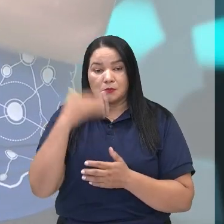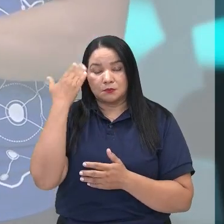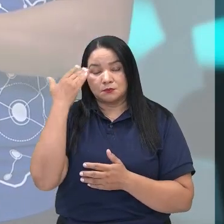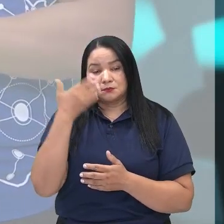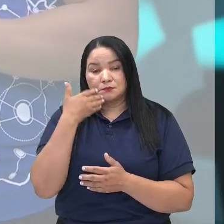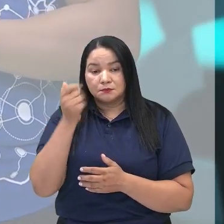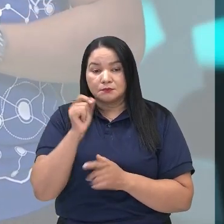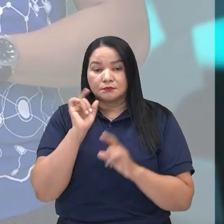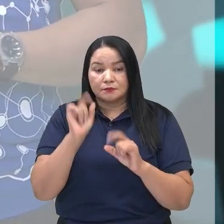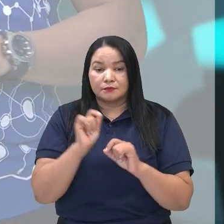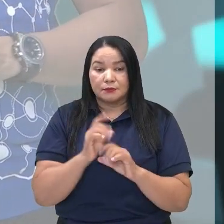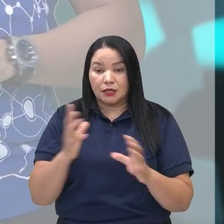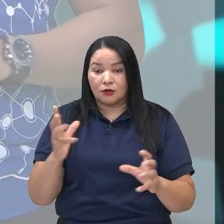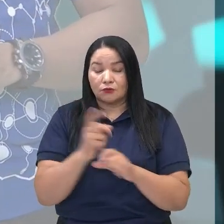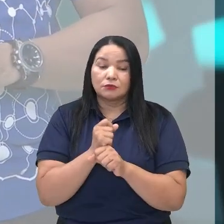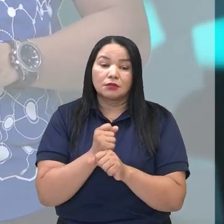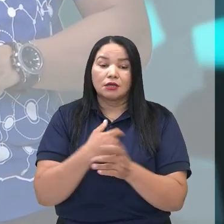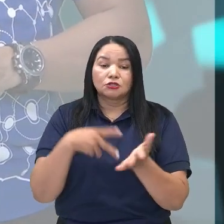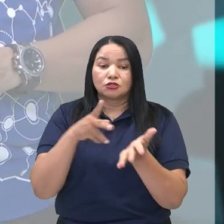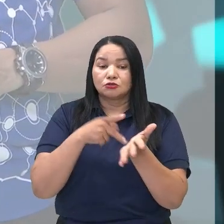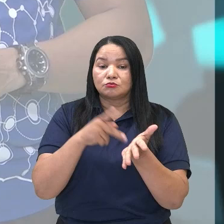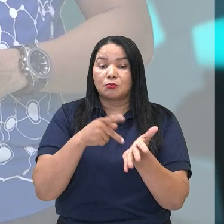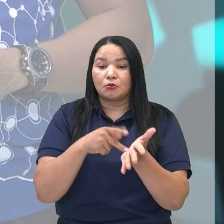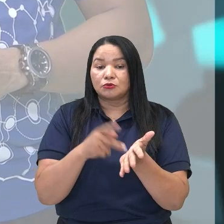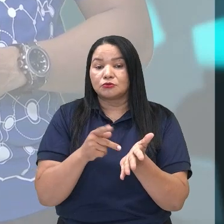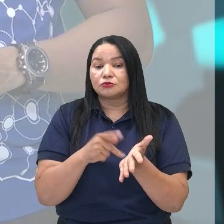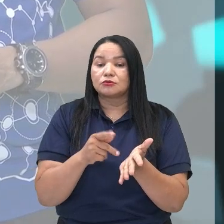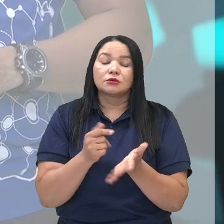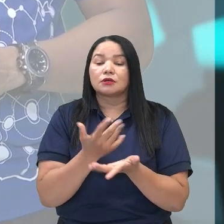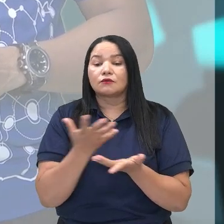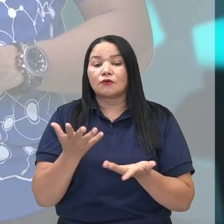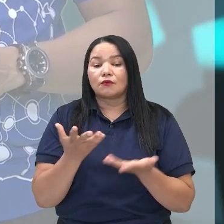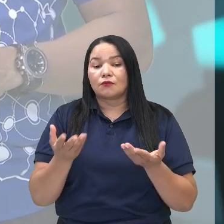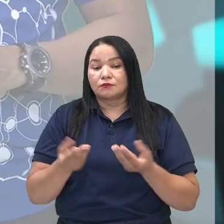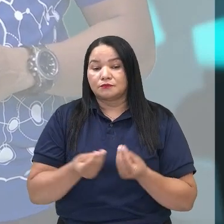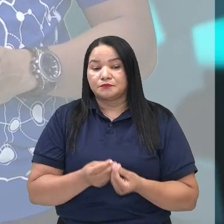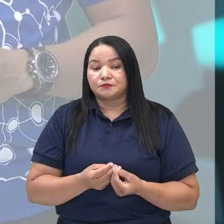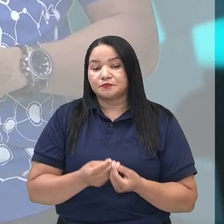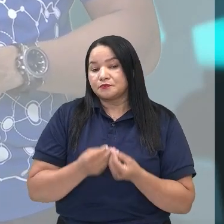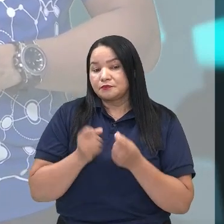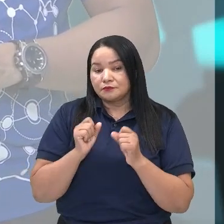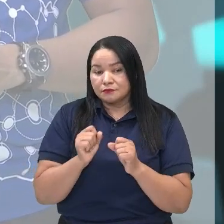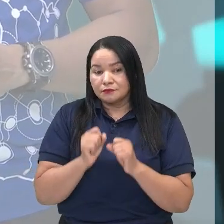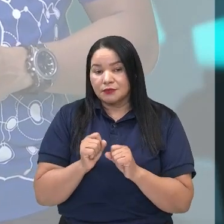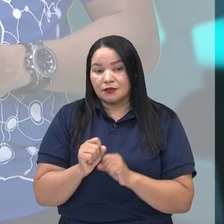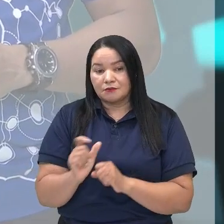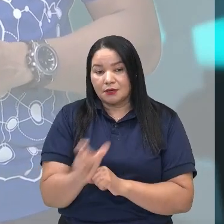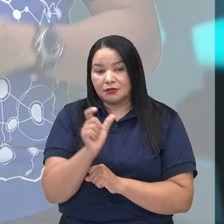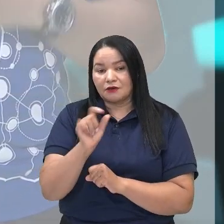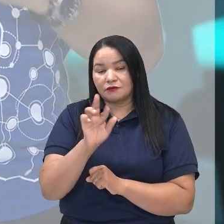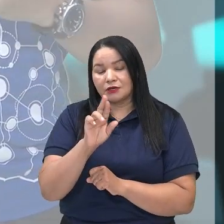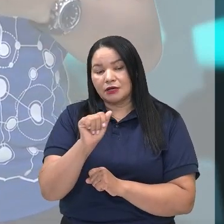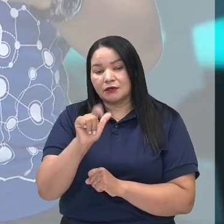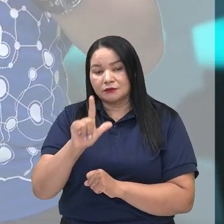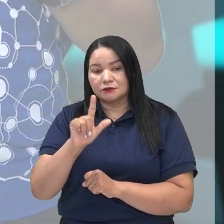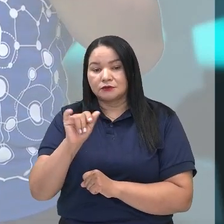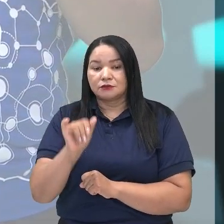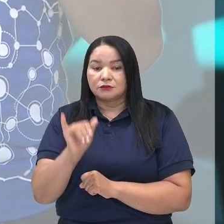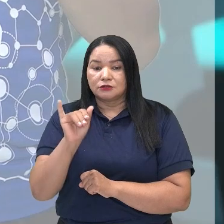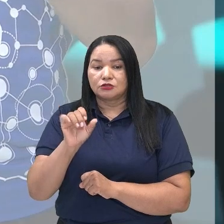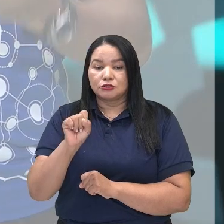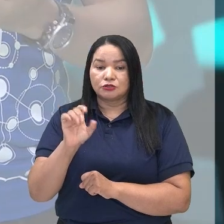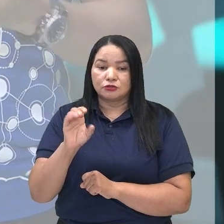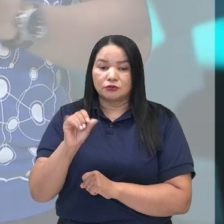na contagem de pontos. A contagem de pontos no racquetball é feita por rally scoring, ou seja, qualquer jogador